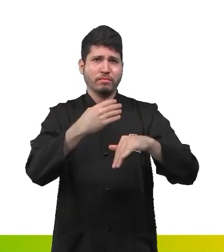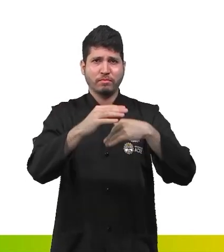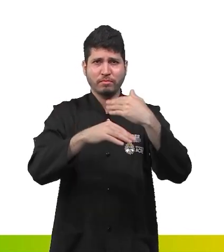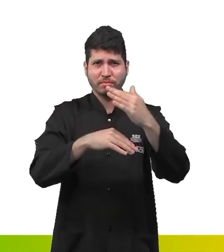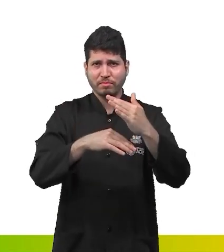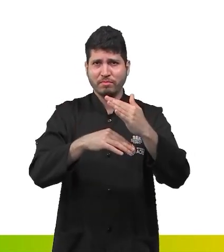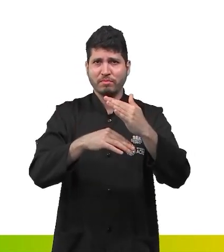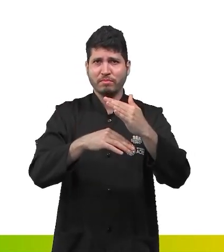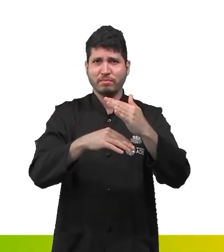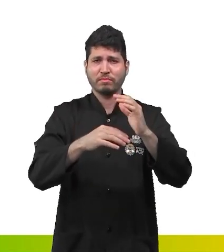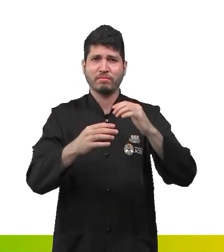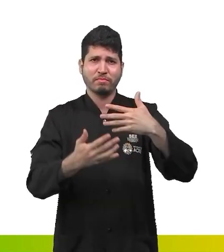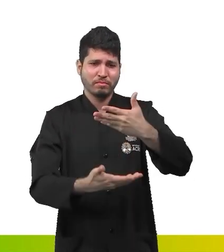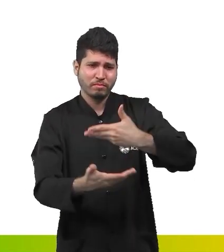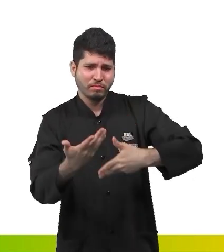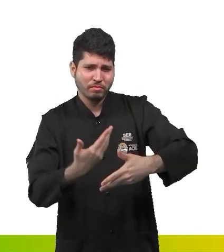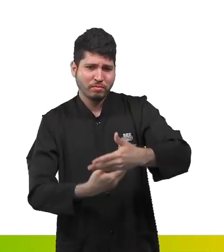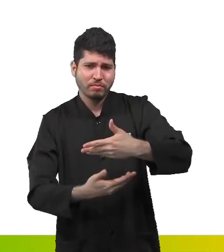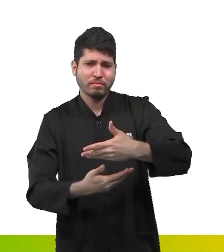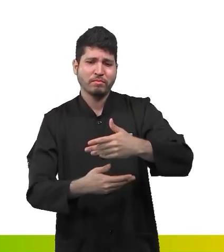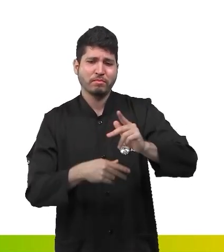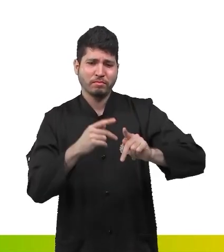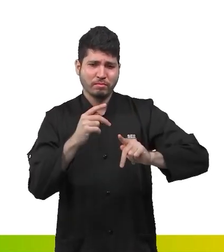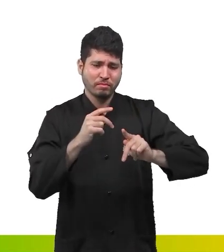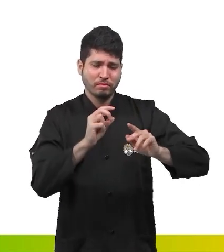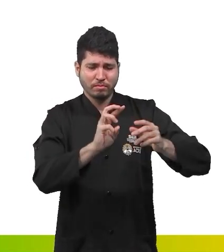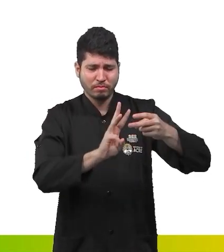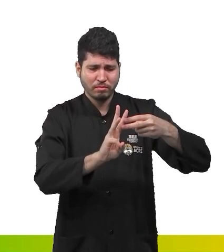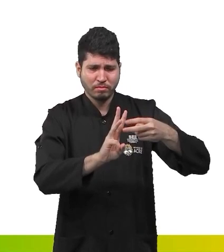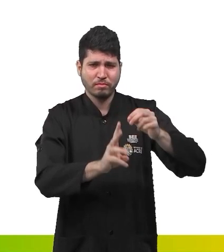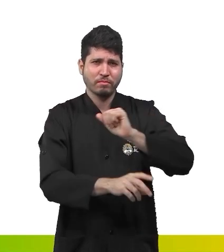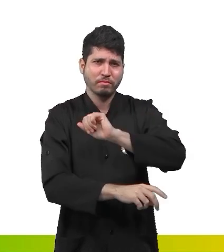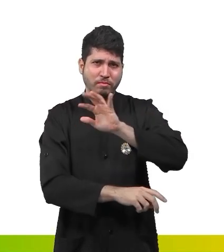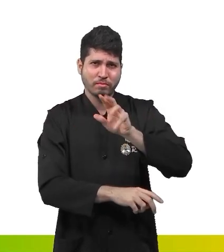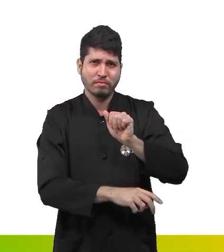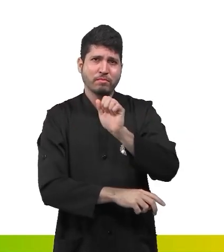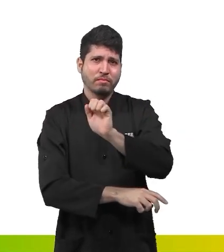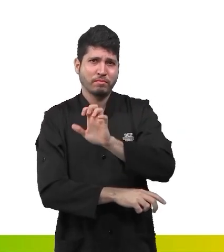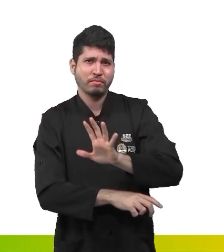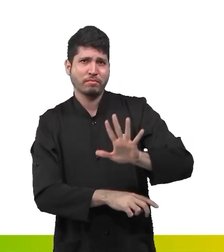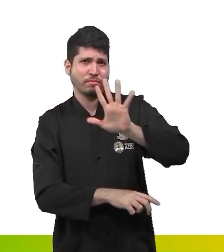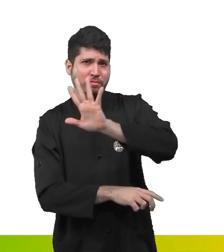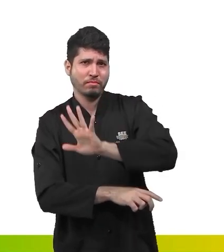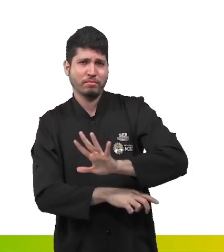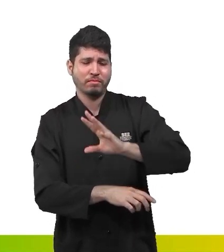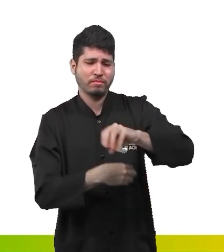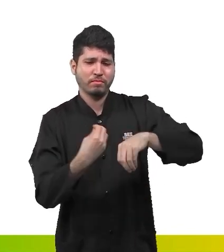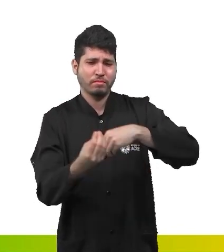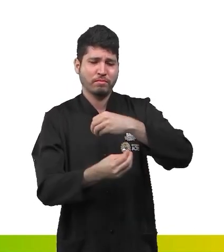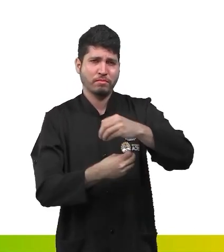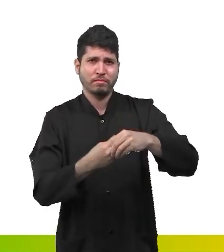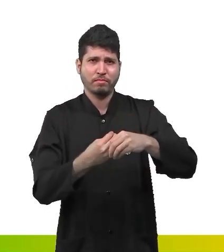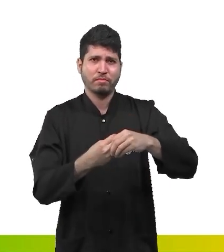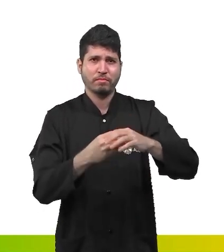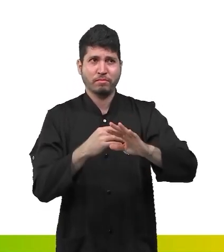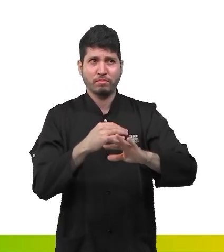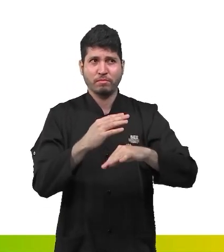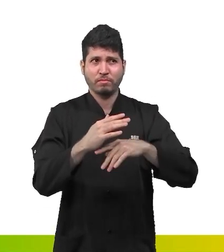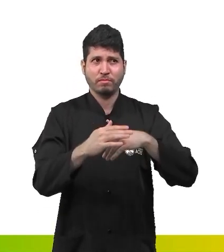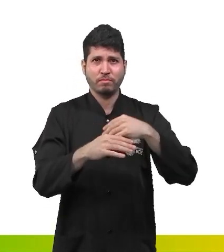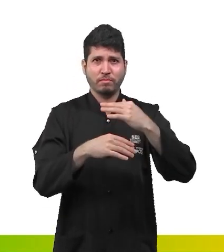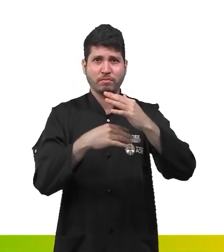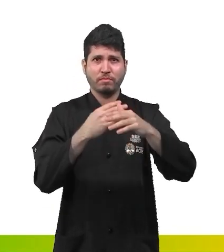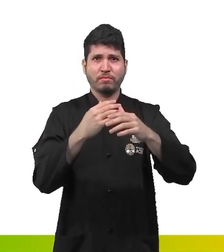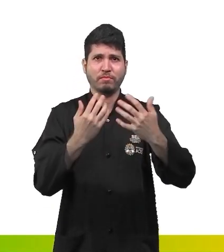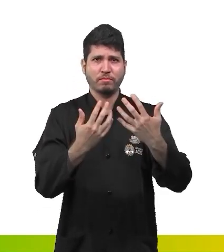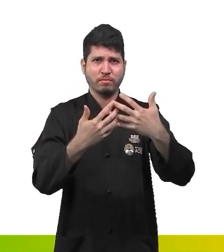a partir da interação entre povos indígenas, africanos e europeus. Essa mistura resultou em uma sociedade